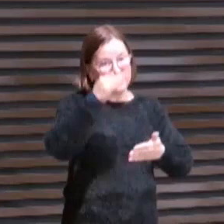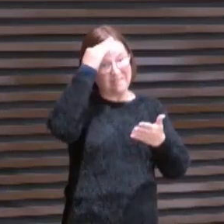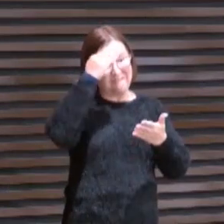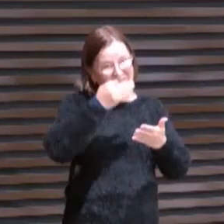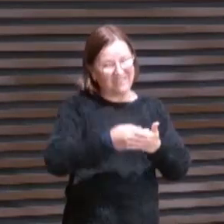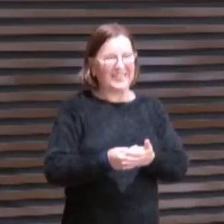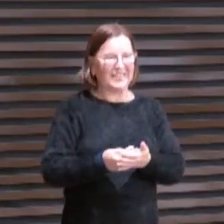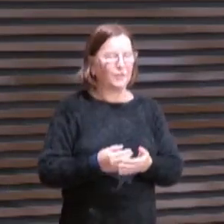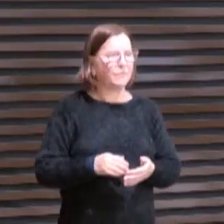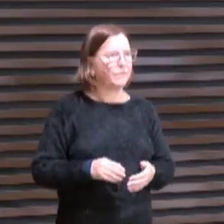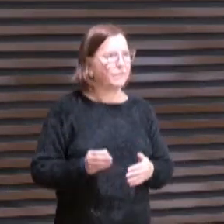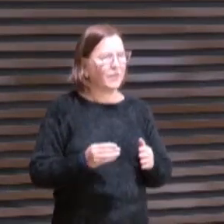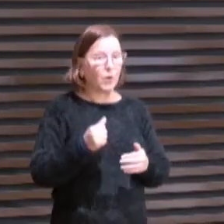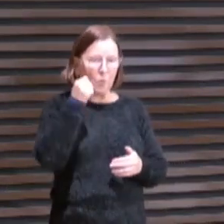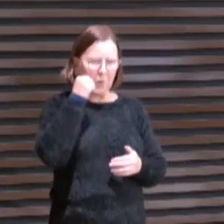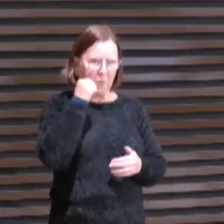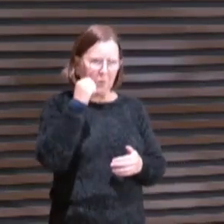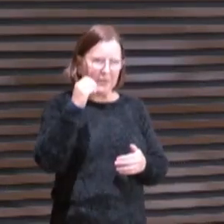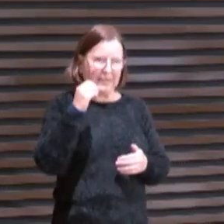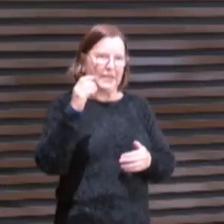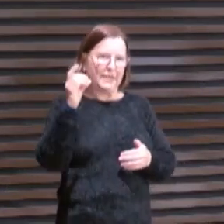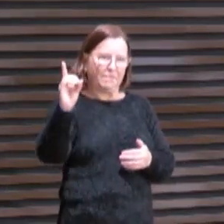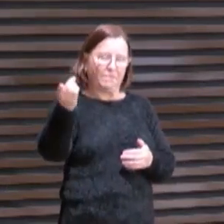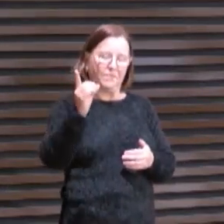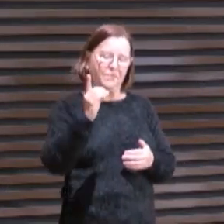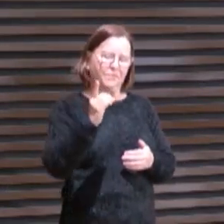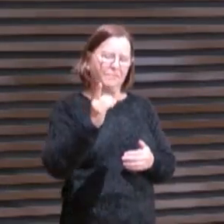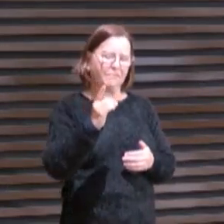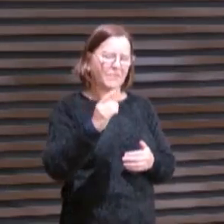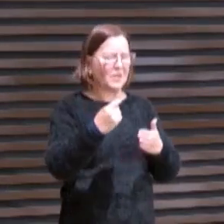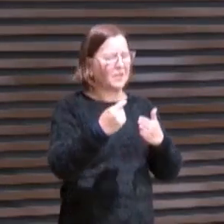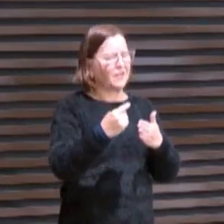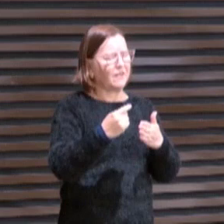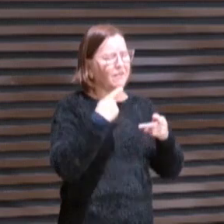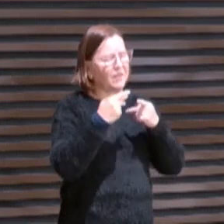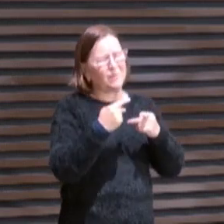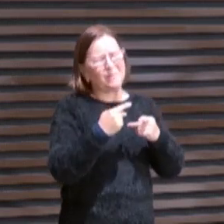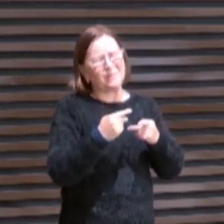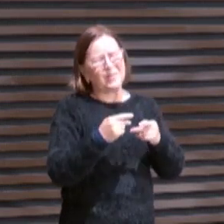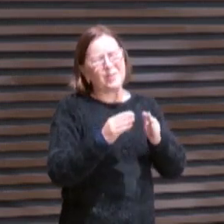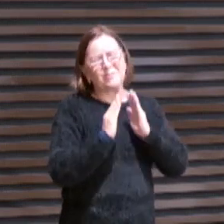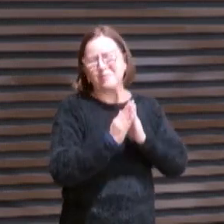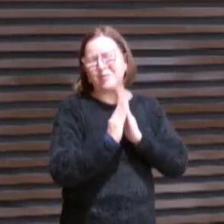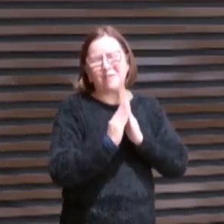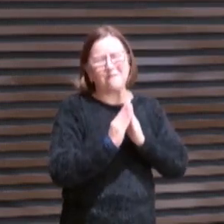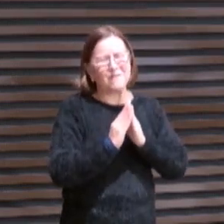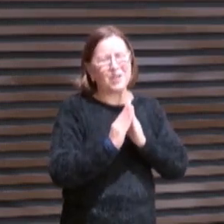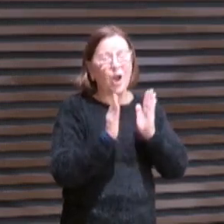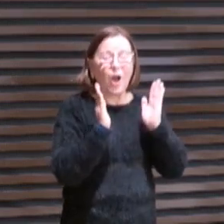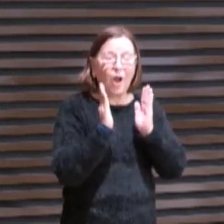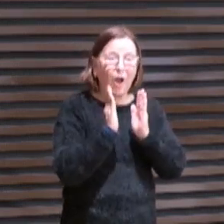Uma moça chegou para mim e disse, pastor, ora por mim para quebrar a